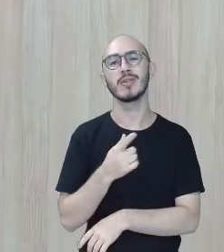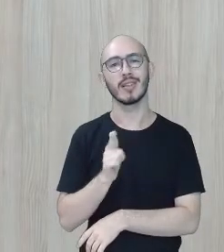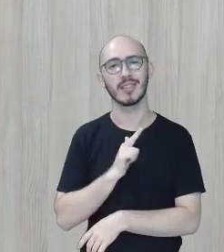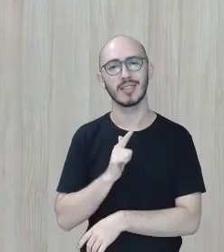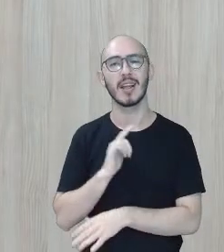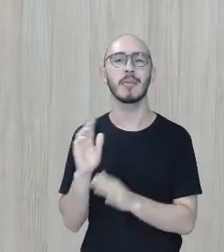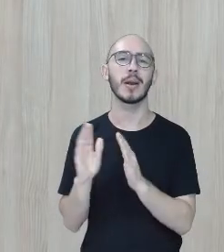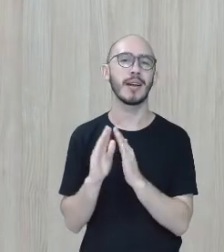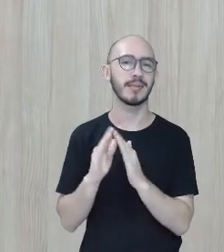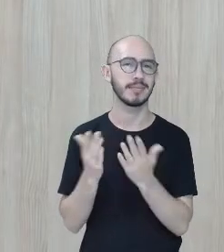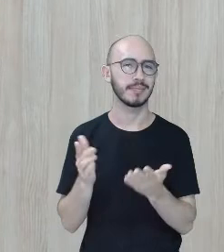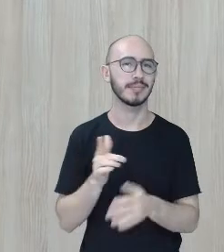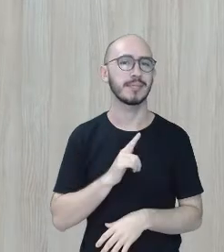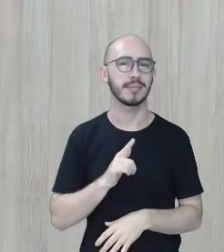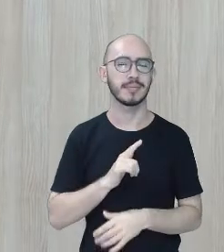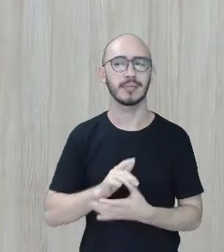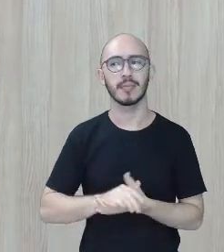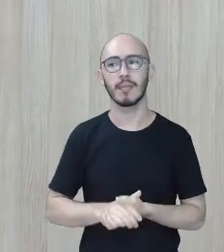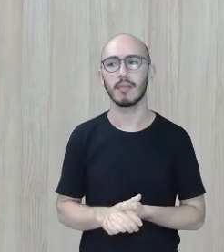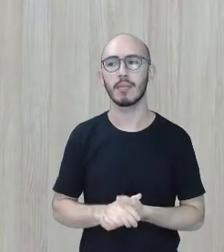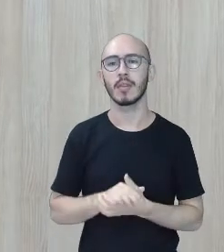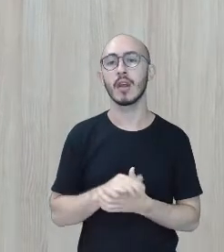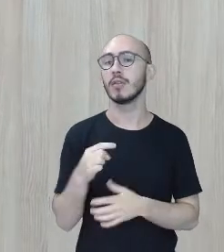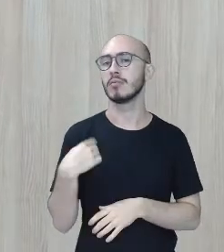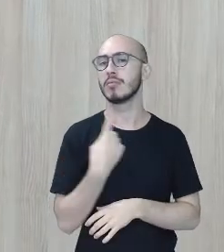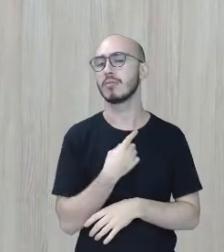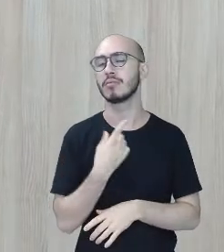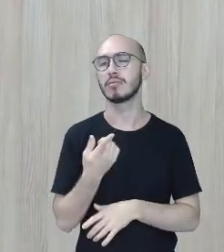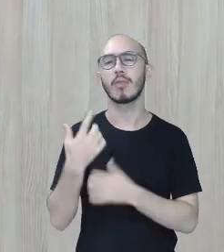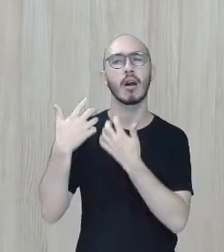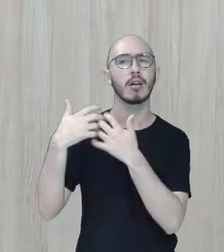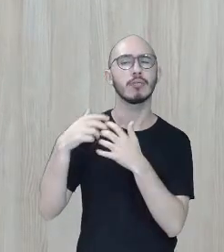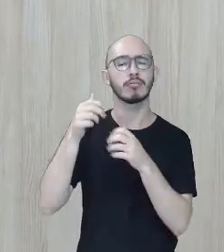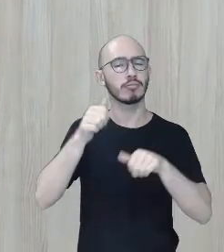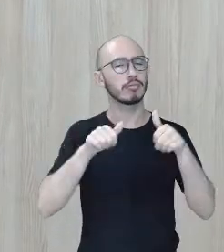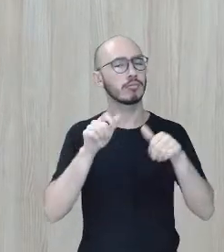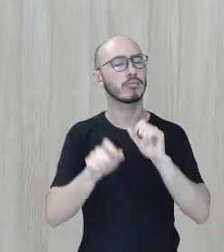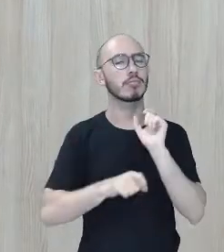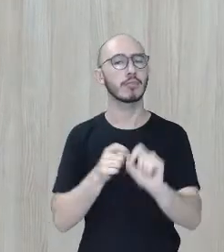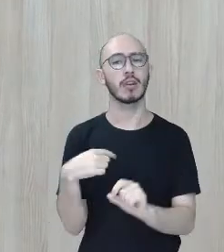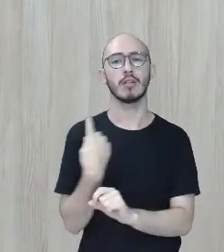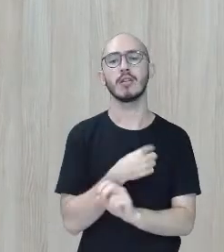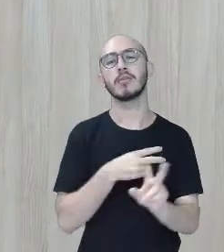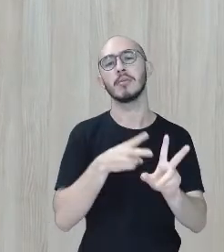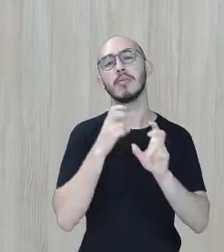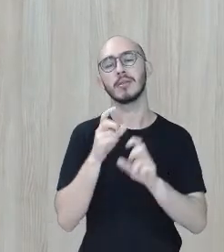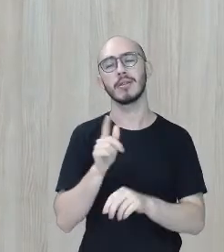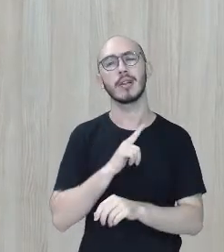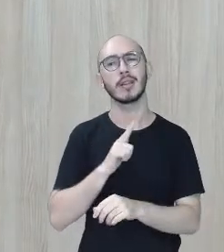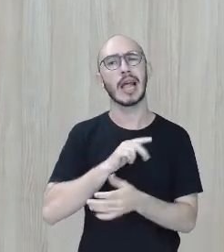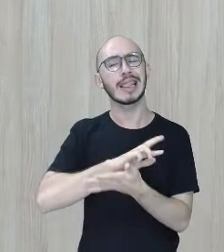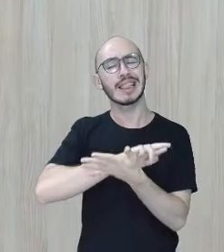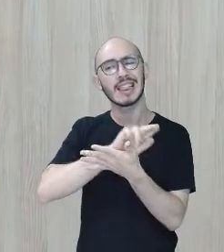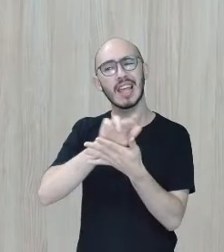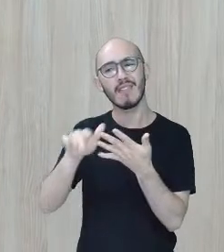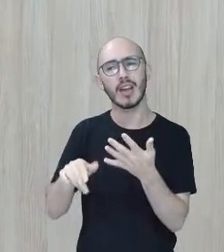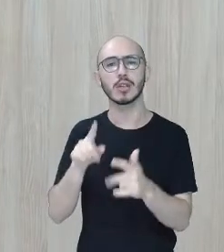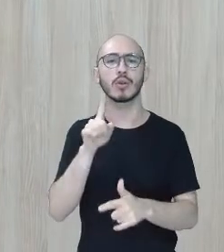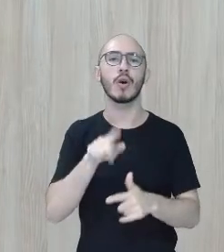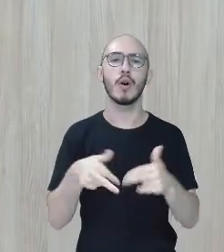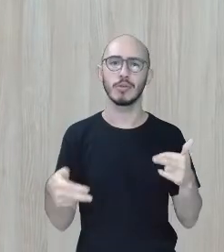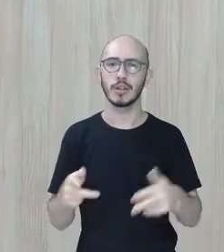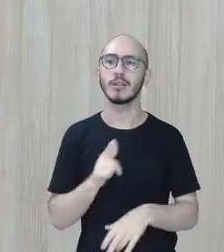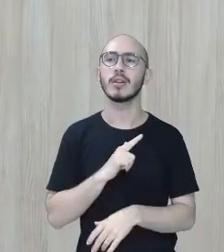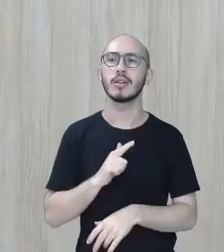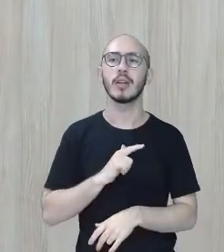temos na nossa residência. Então, quando se pararmos para analisar, então nós vemos que nós temos muitos objetos